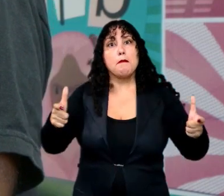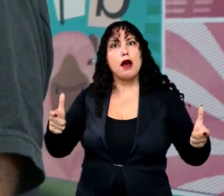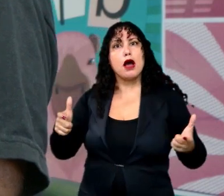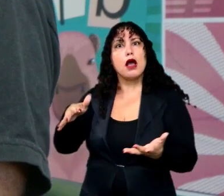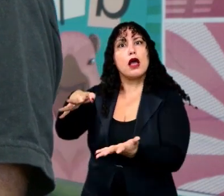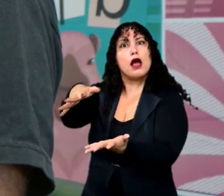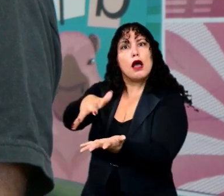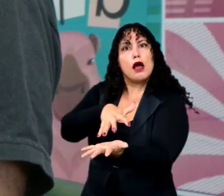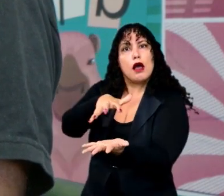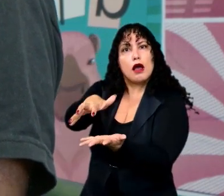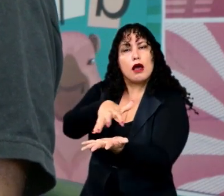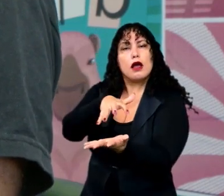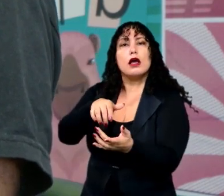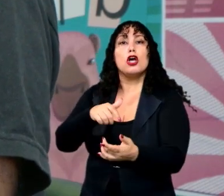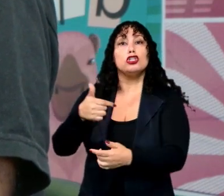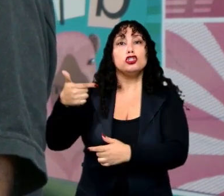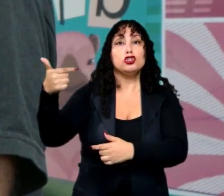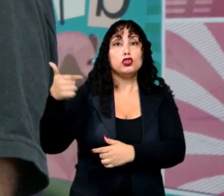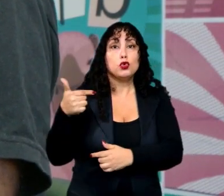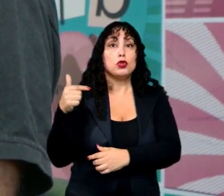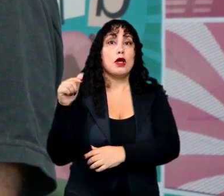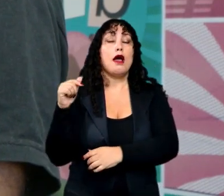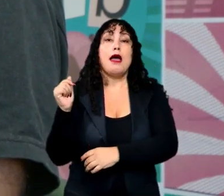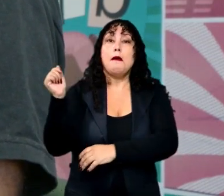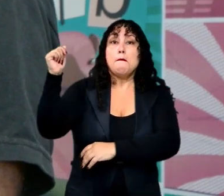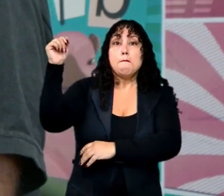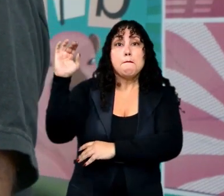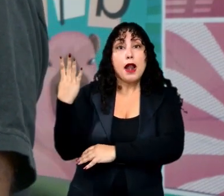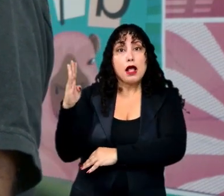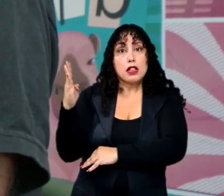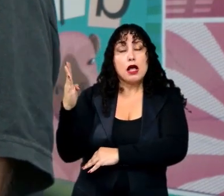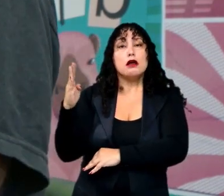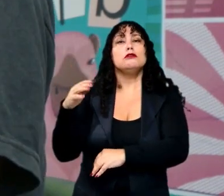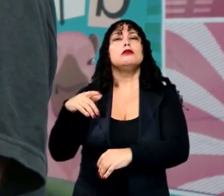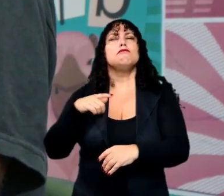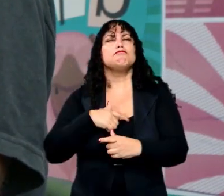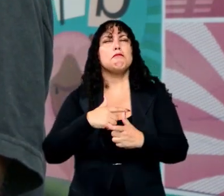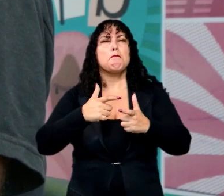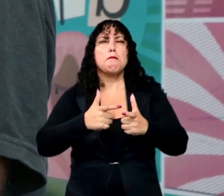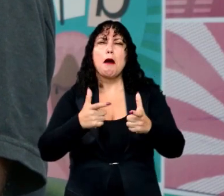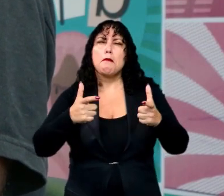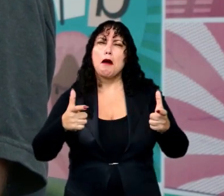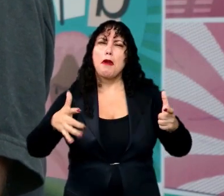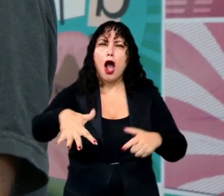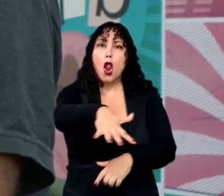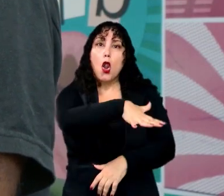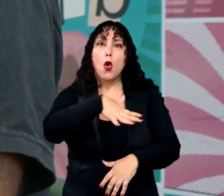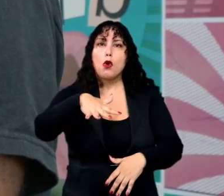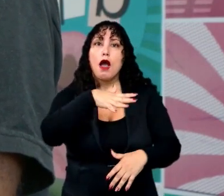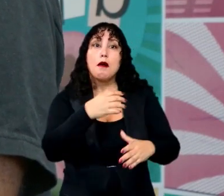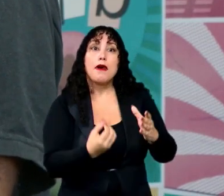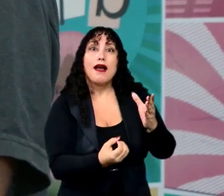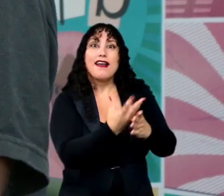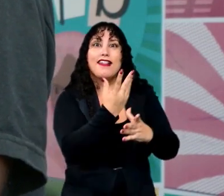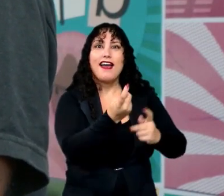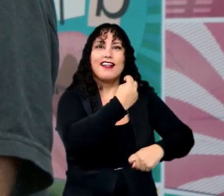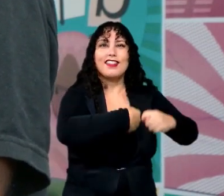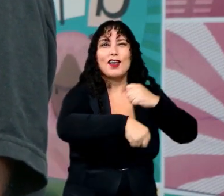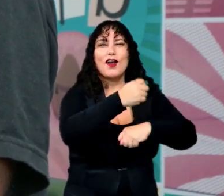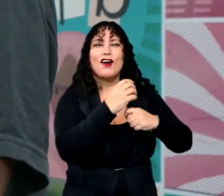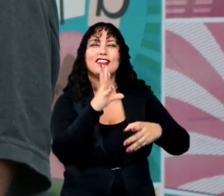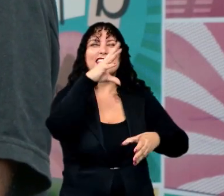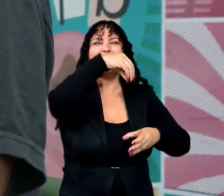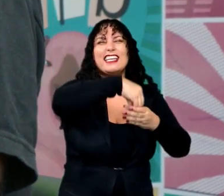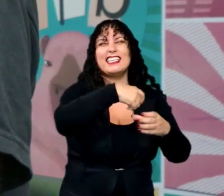em segundo lugar seria Braslândia então nós temos um vasto local assim para implantar negócios dentro da cidade de